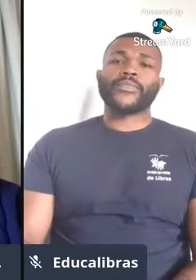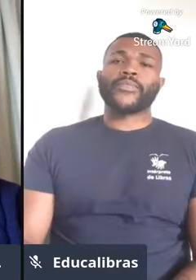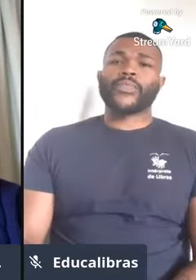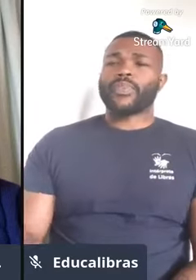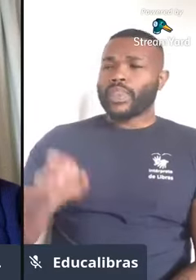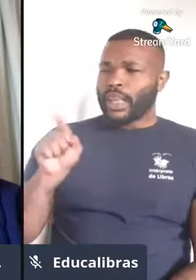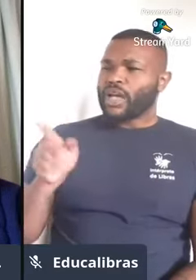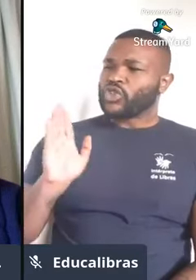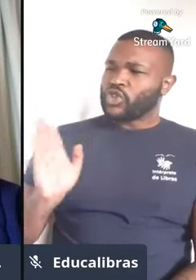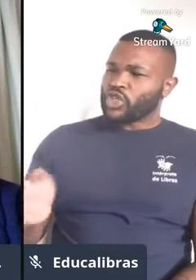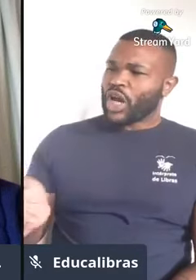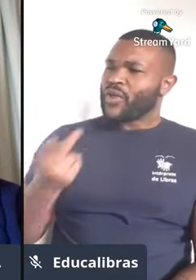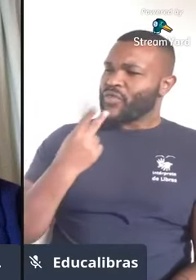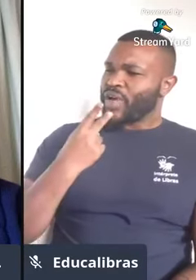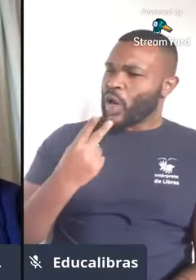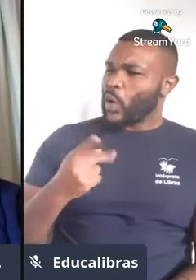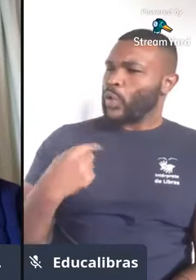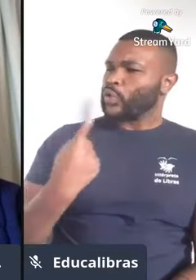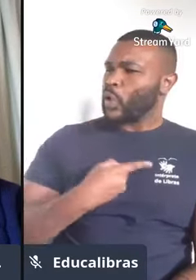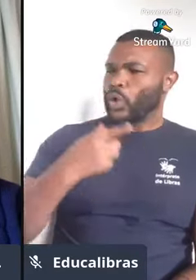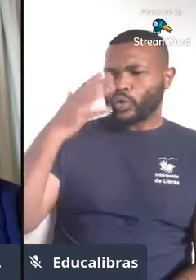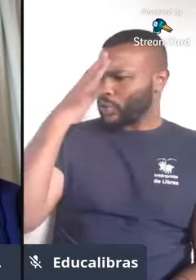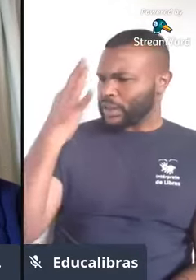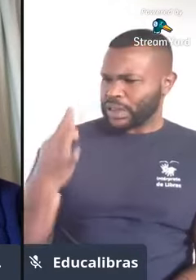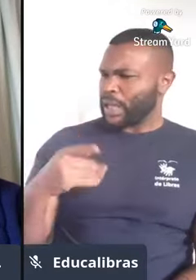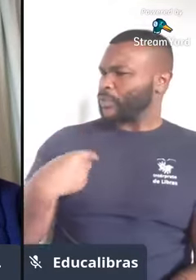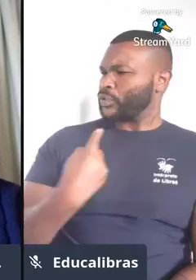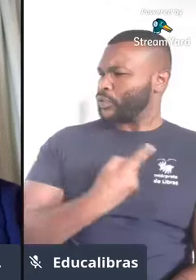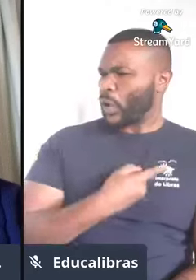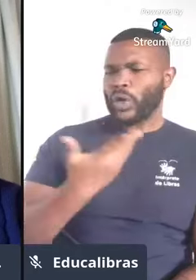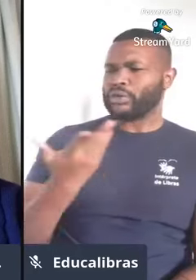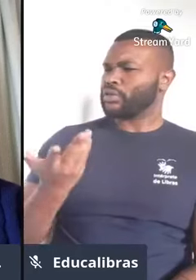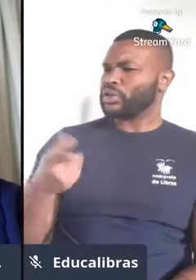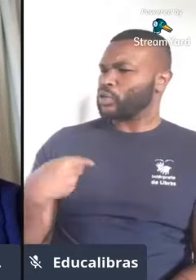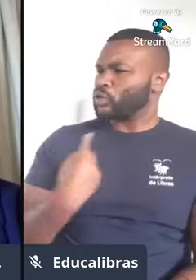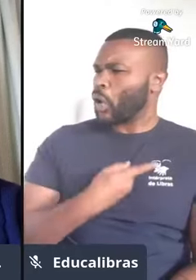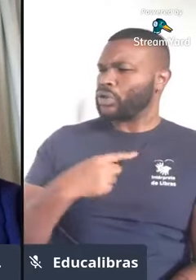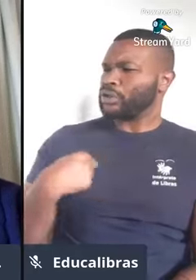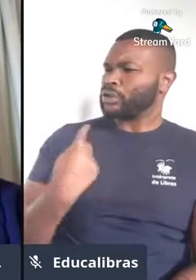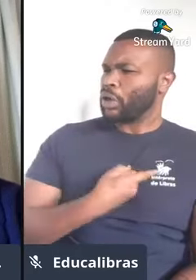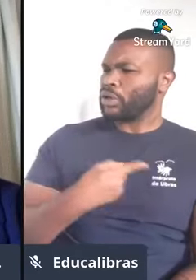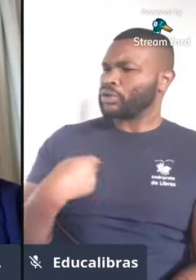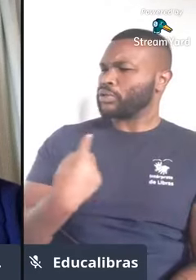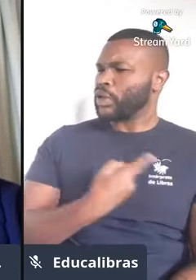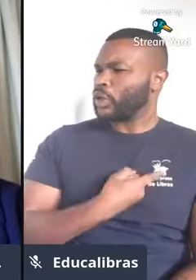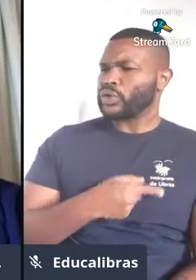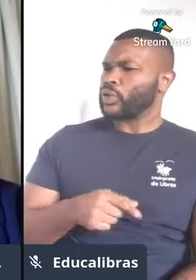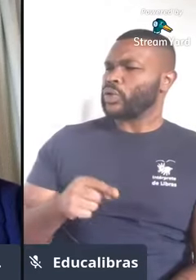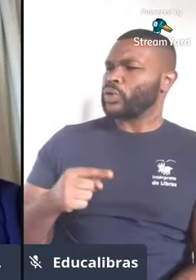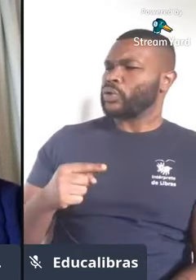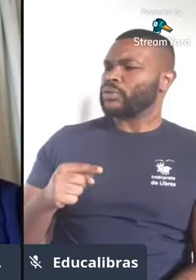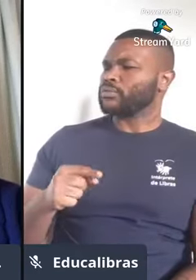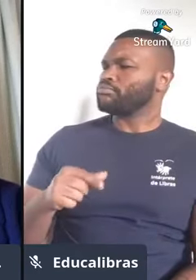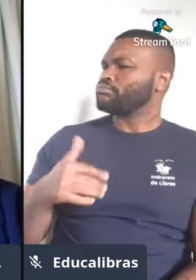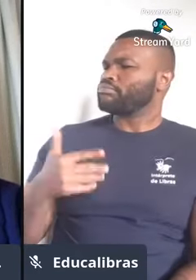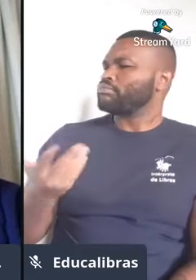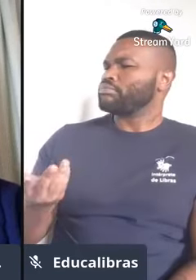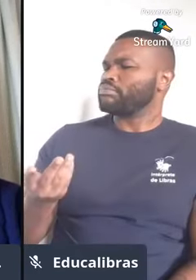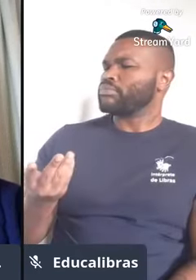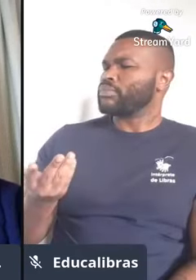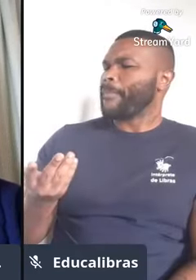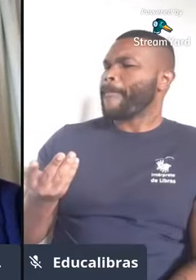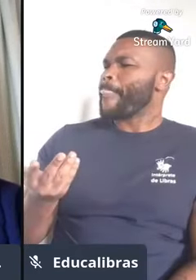vezes em nós não entendemos, nós não... mas o que eu